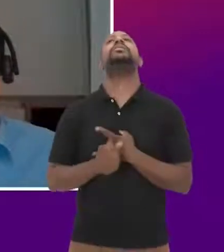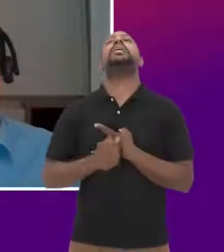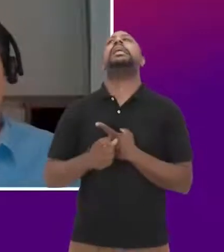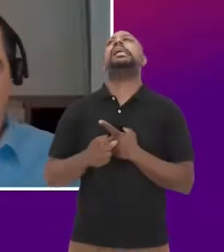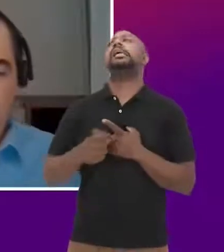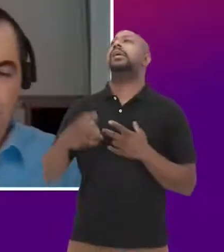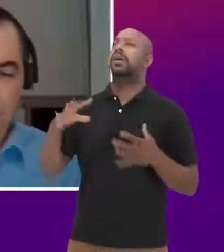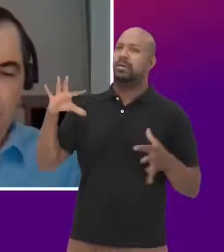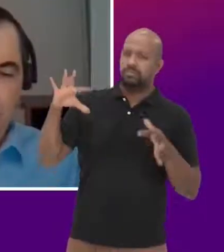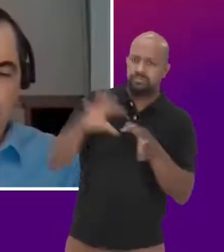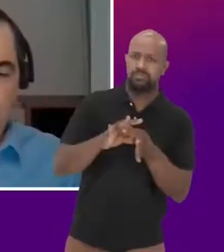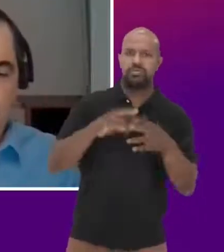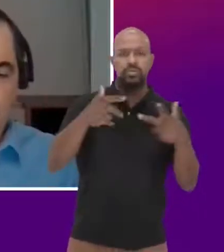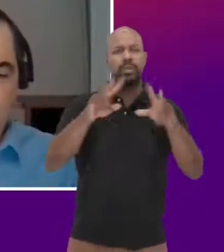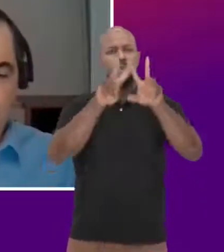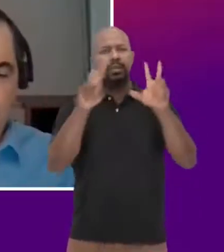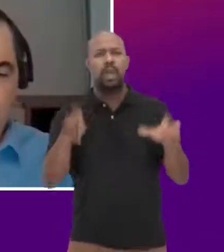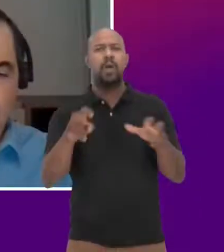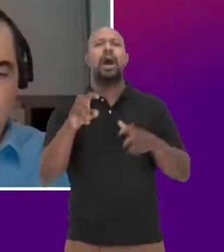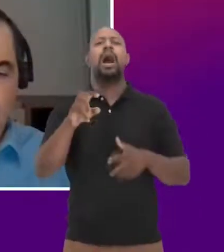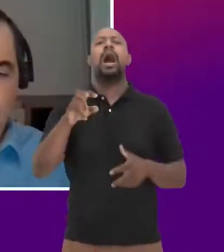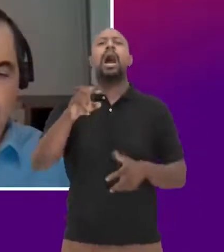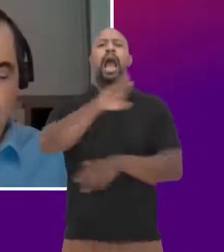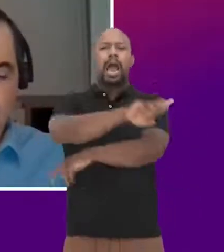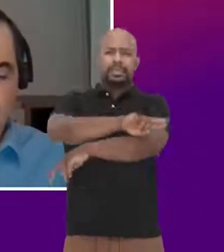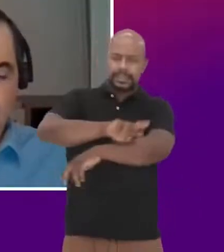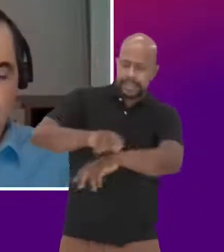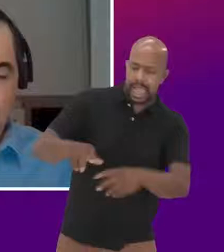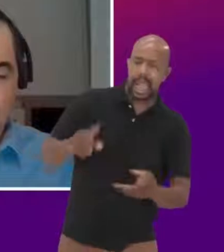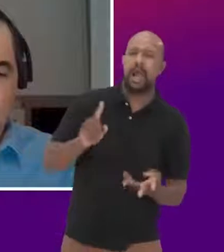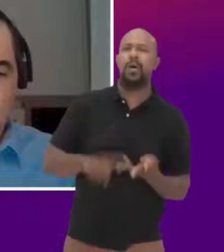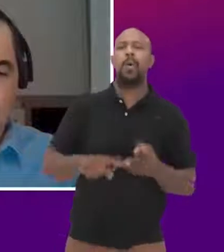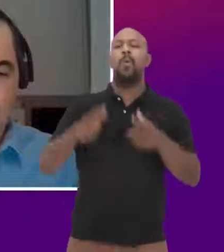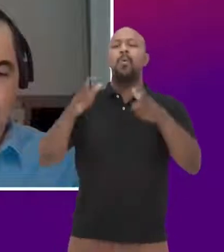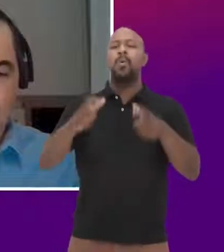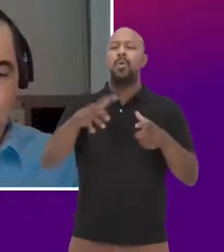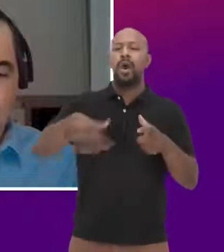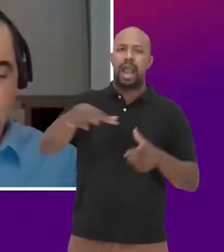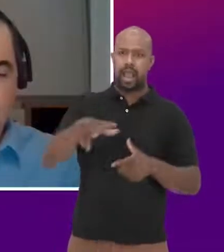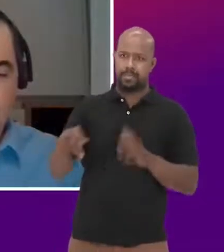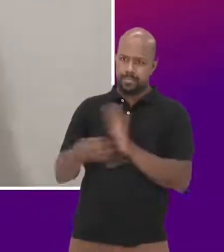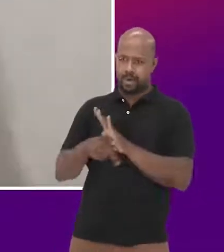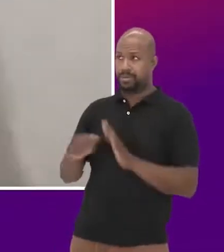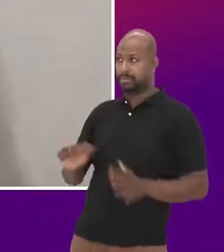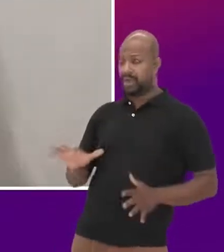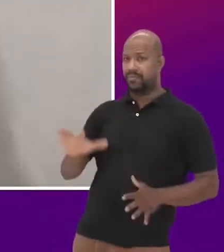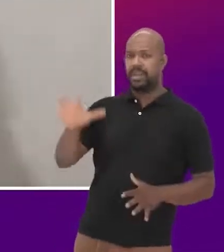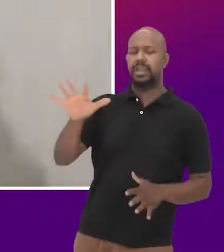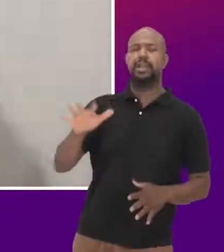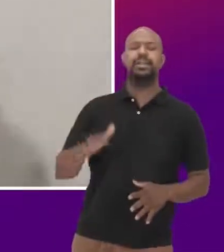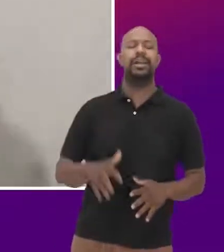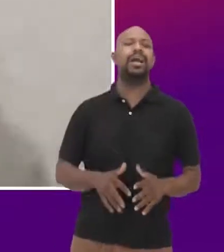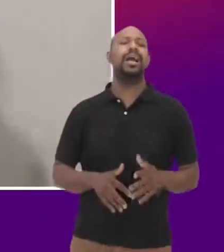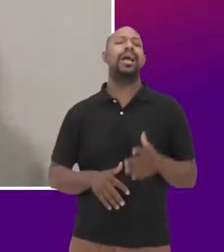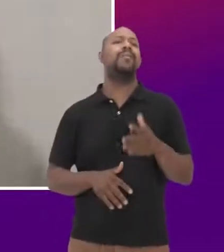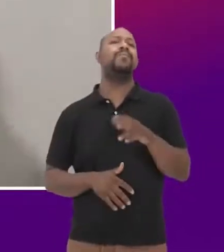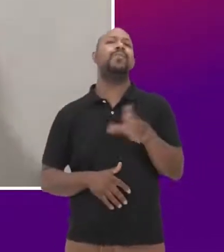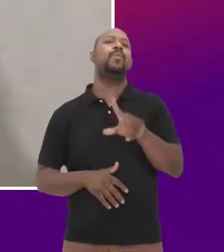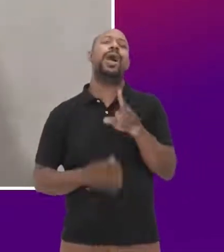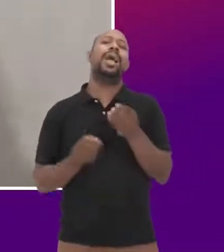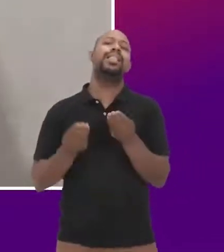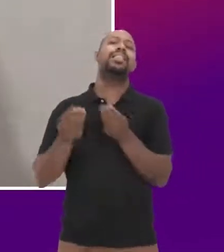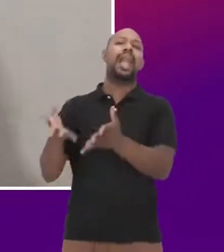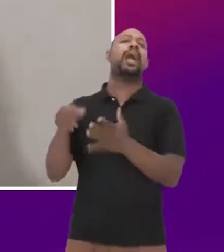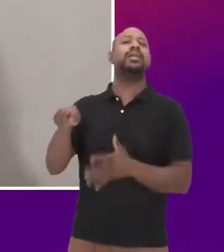às questões raciais ou relacionadas ao lugar de onde veio as periferias, não é dadas a ele